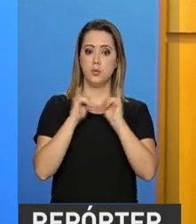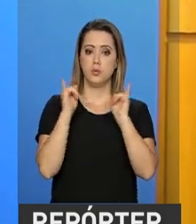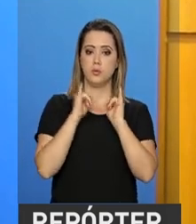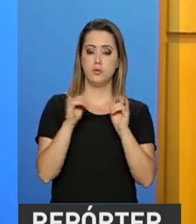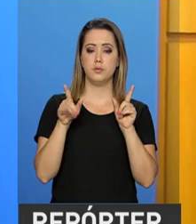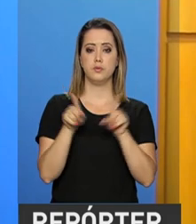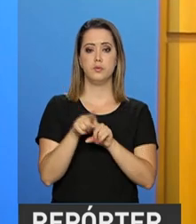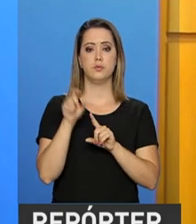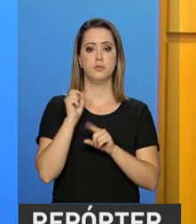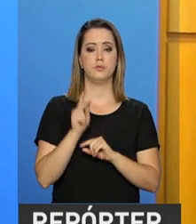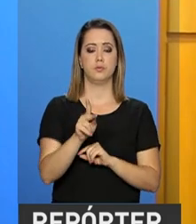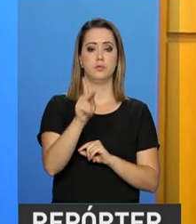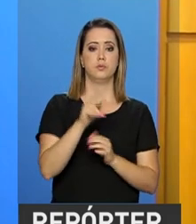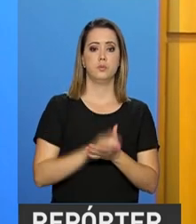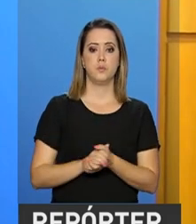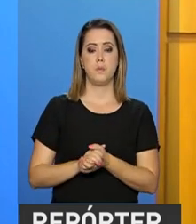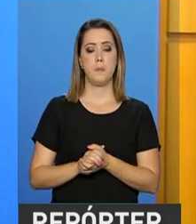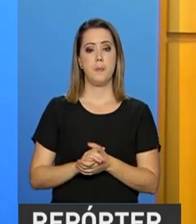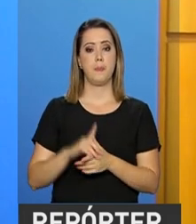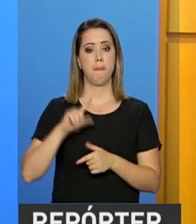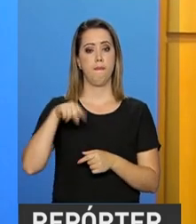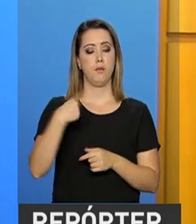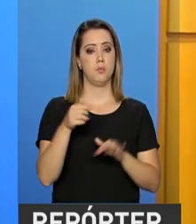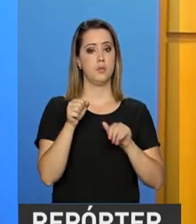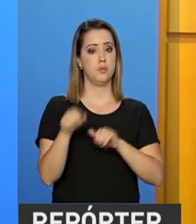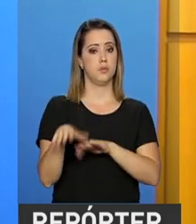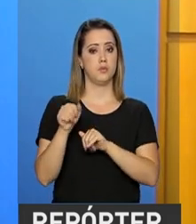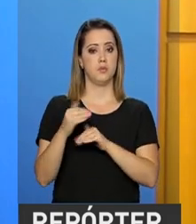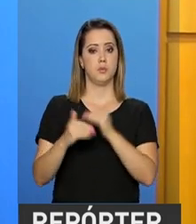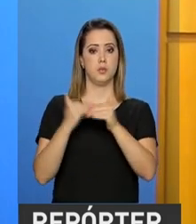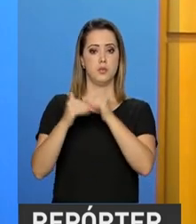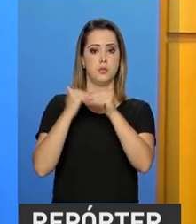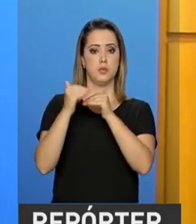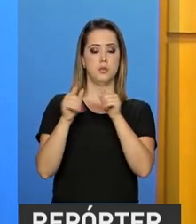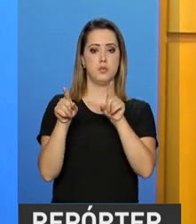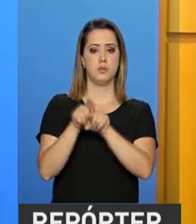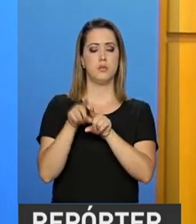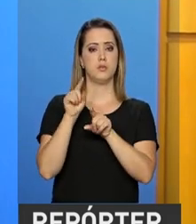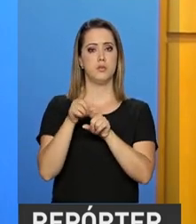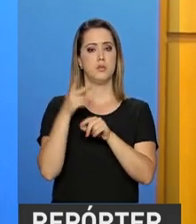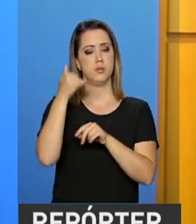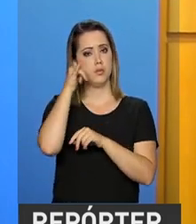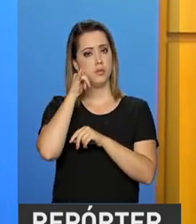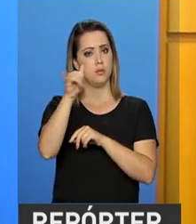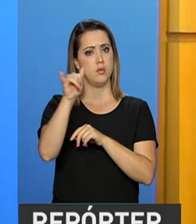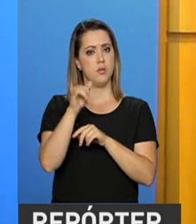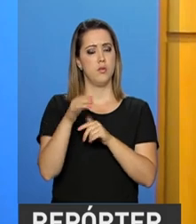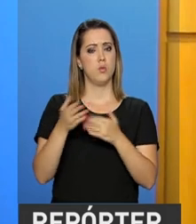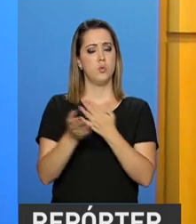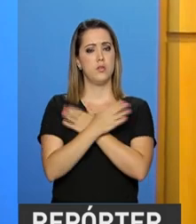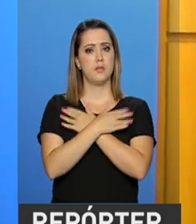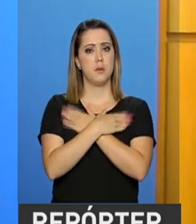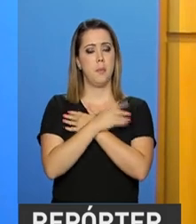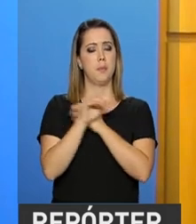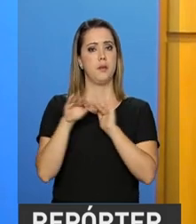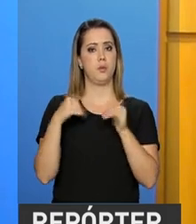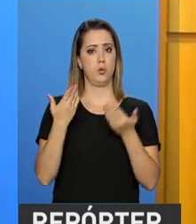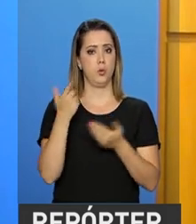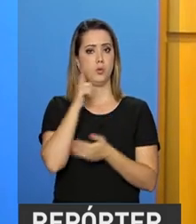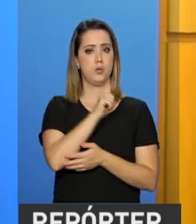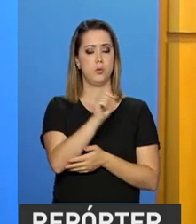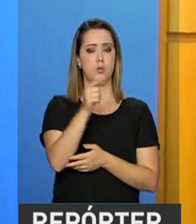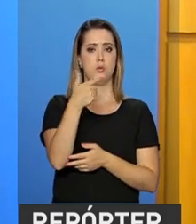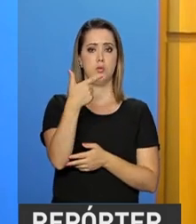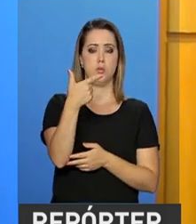menciona enfatiza até a partir de setembro vai crescer muito a o combate ao desemprego portanto nós chegaremos em